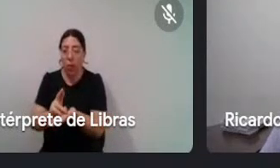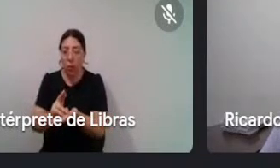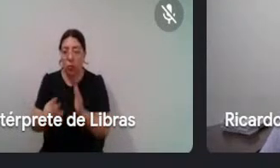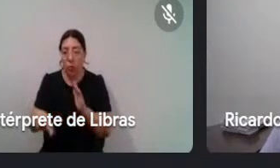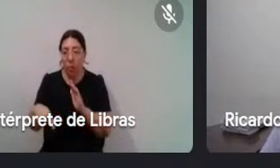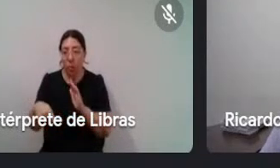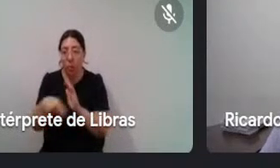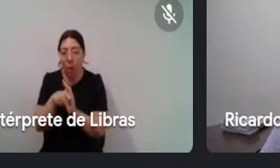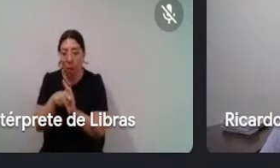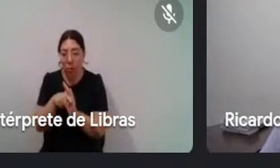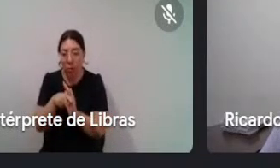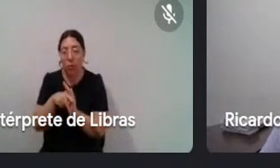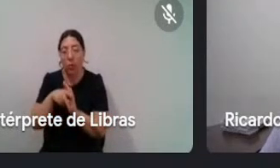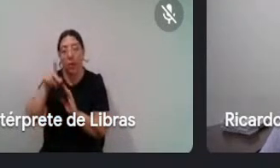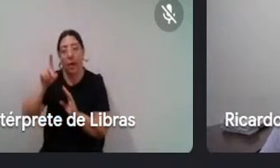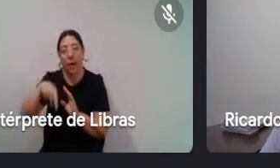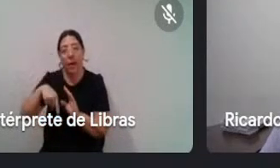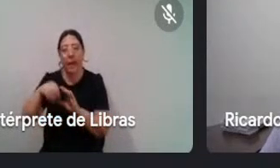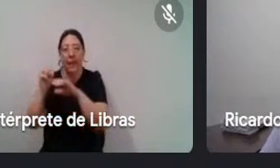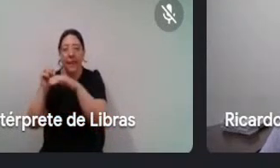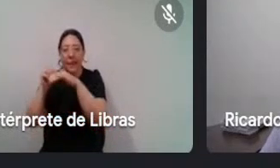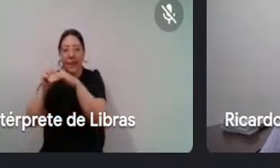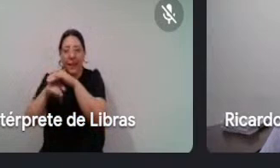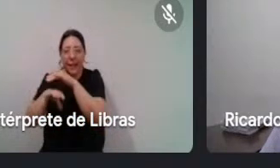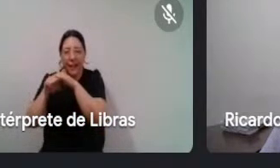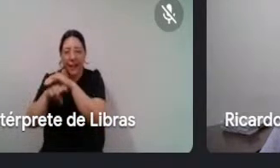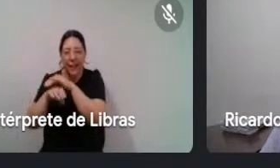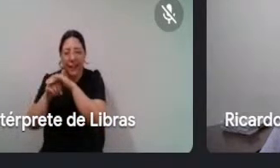recursos oriundos de aplicação financeira, foram os